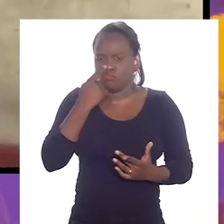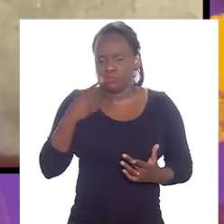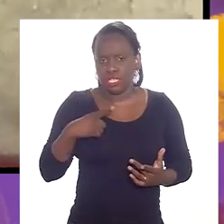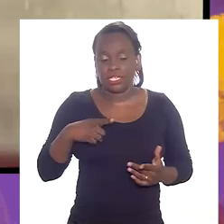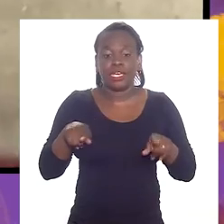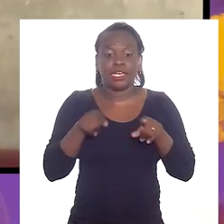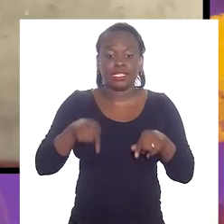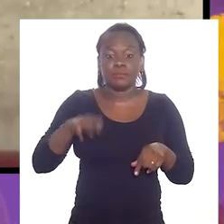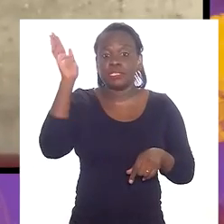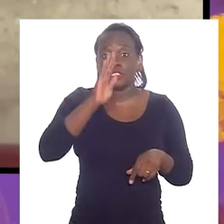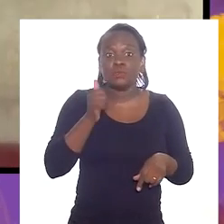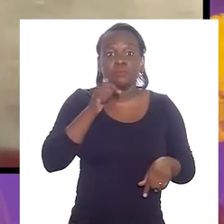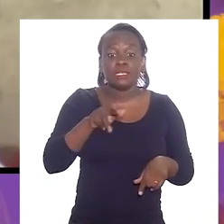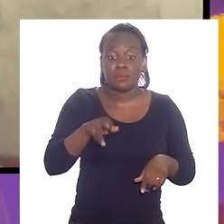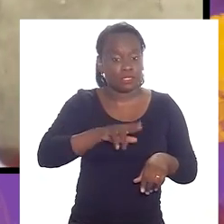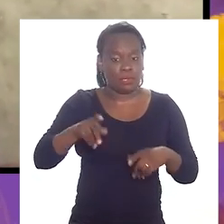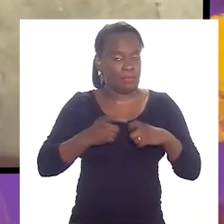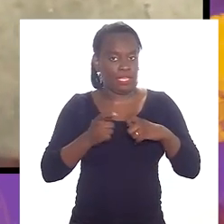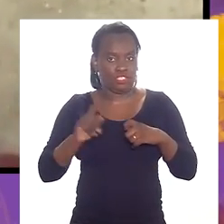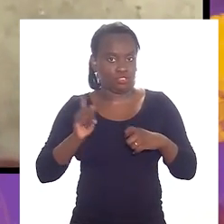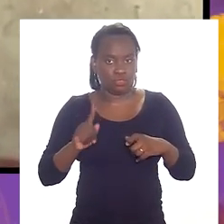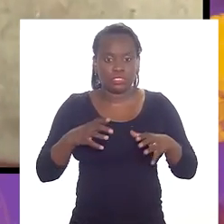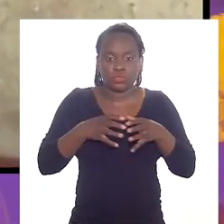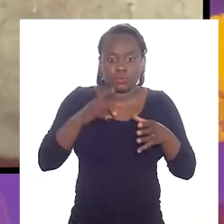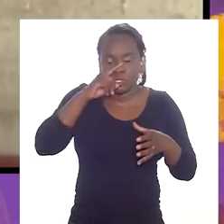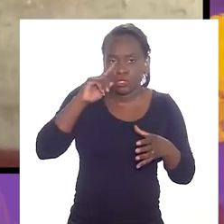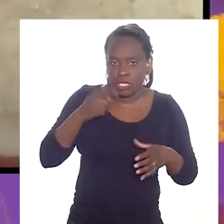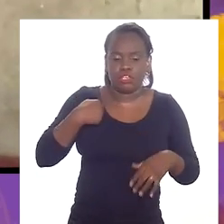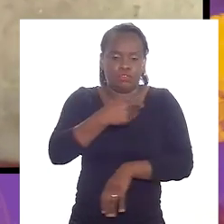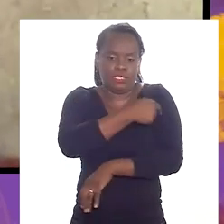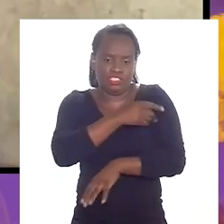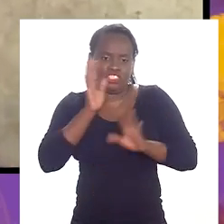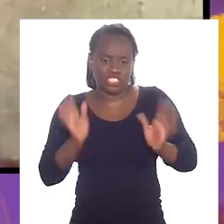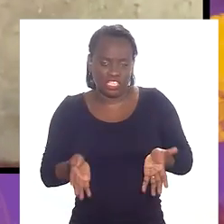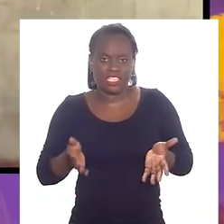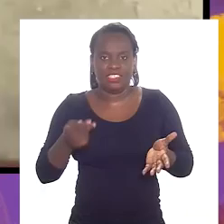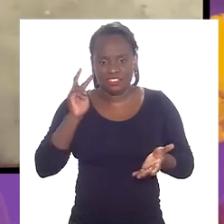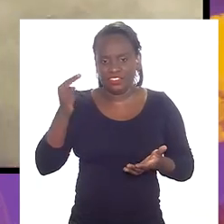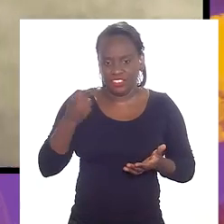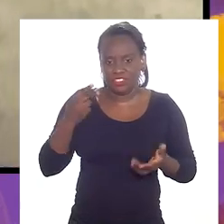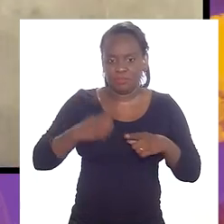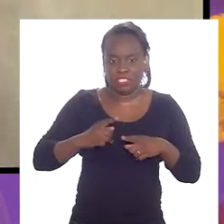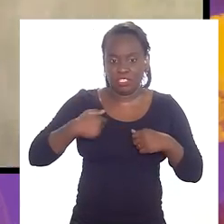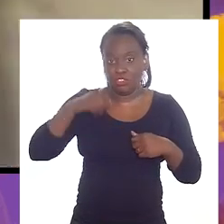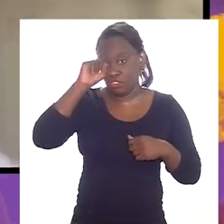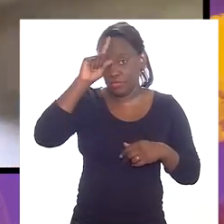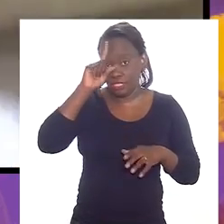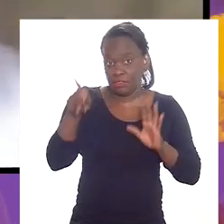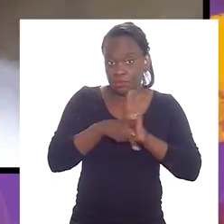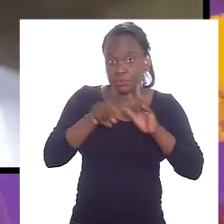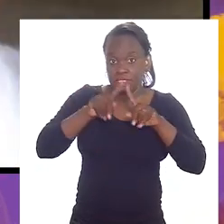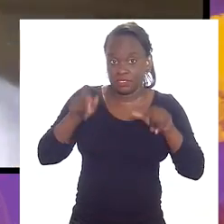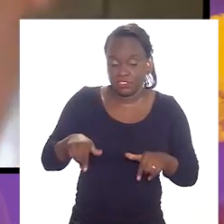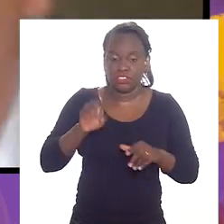estreito e aqui no Brasil a minha irmã que não é nesta não é um risco eu fui vacinado como você pode ver o tô aqui no Hospital